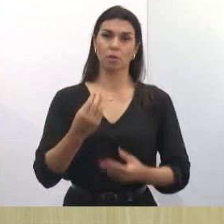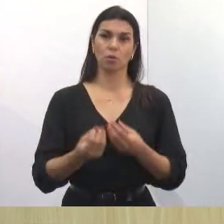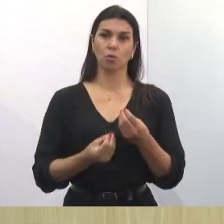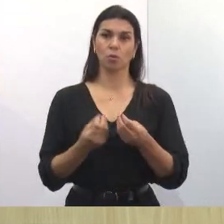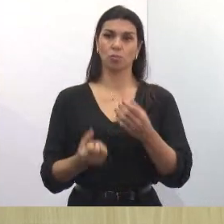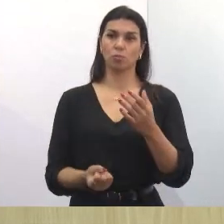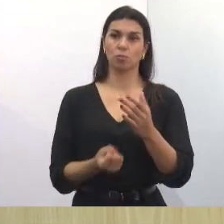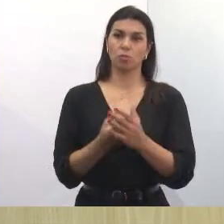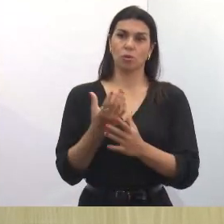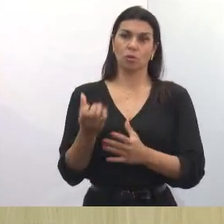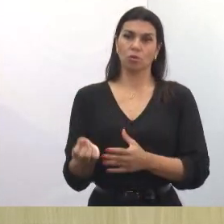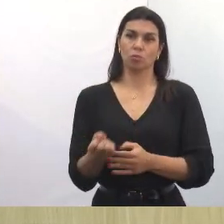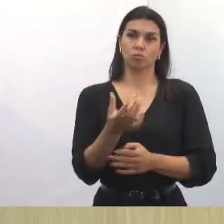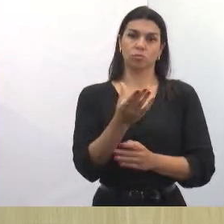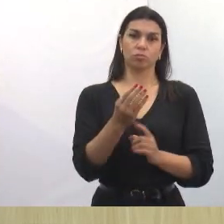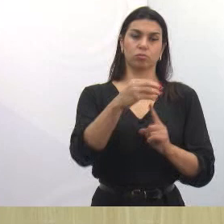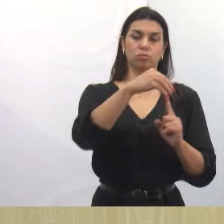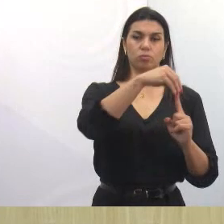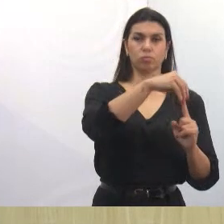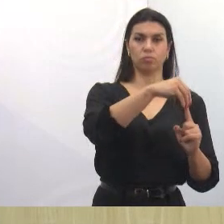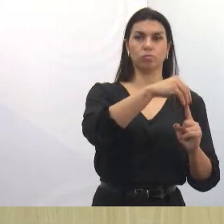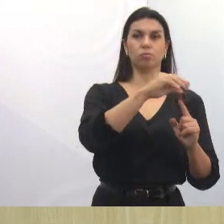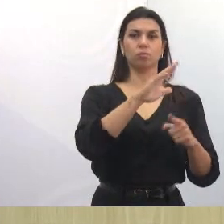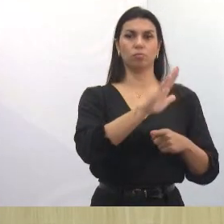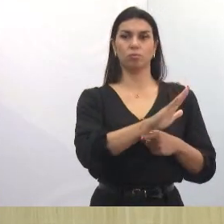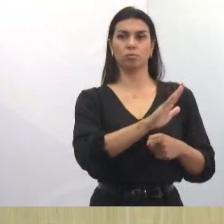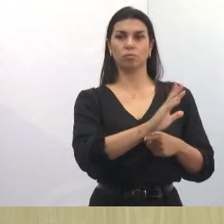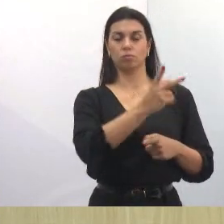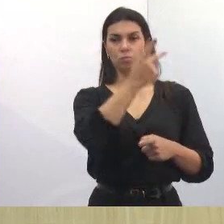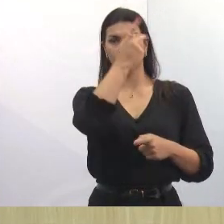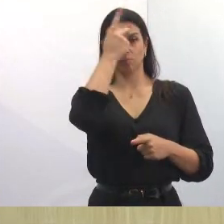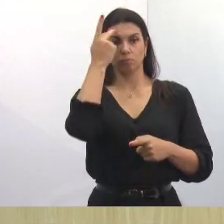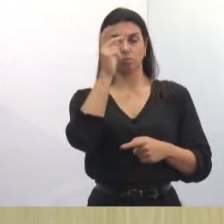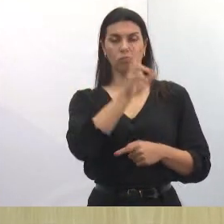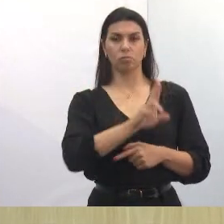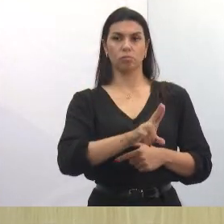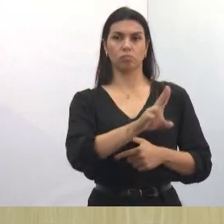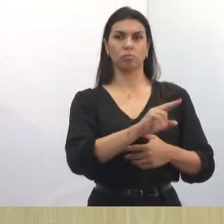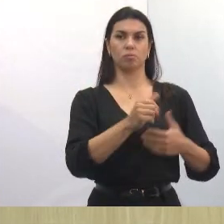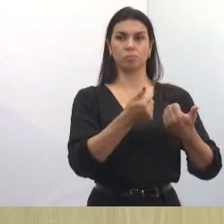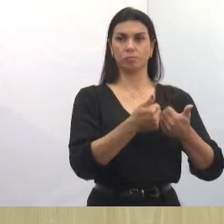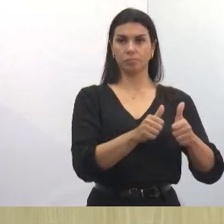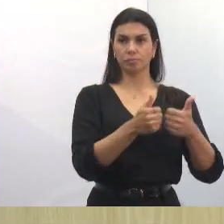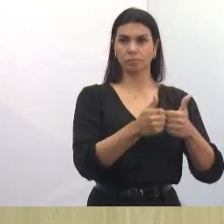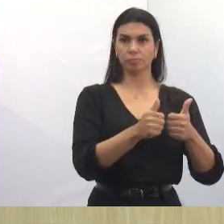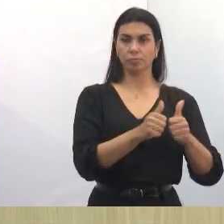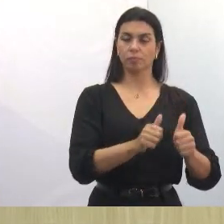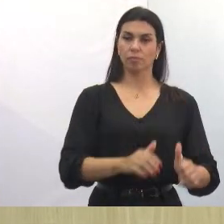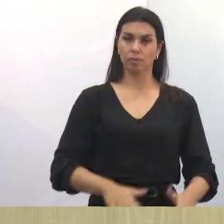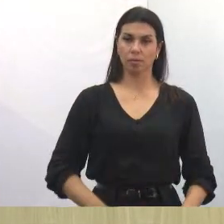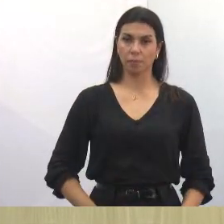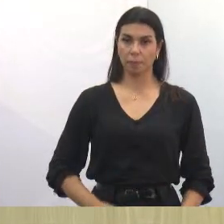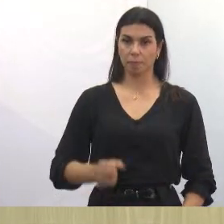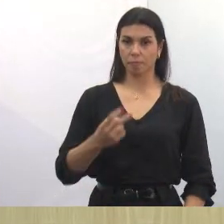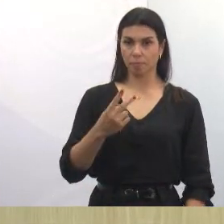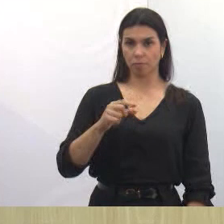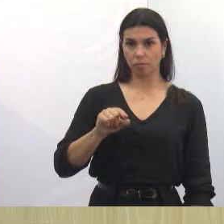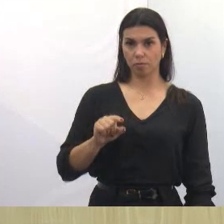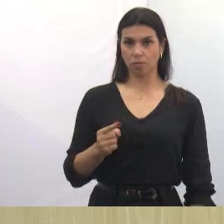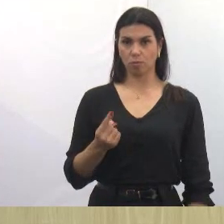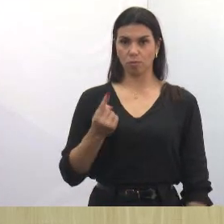estrutura para atender as pessoas que utilizam o transporte público coletivo?